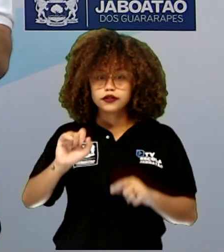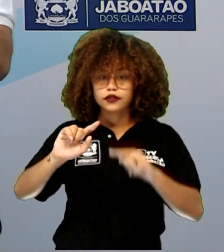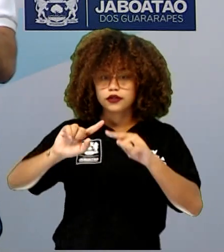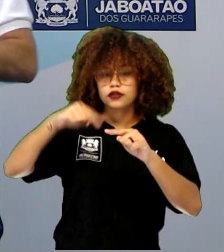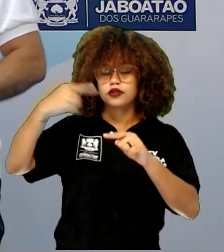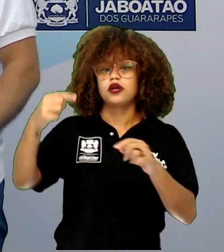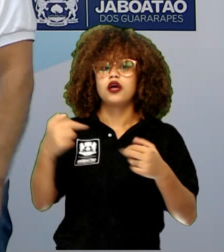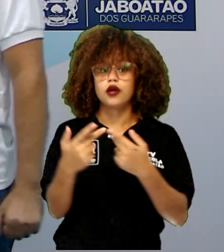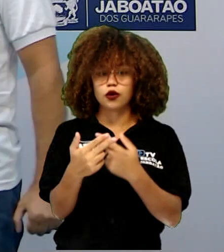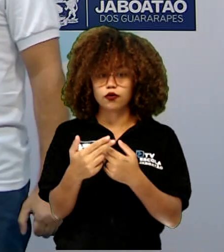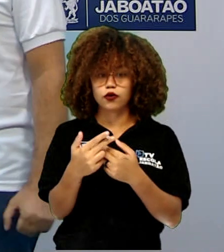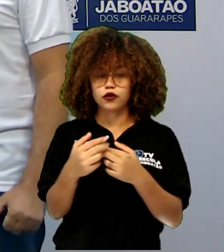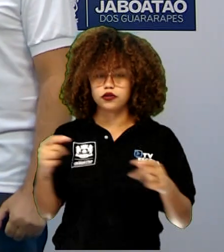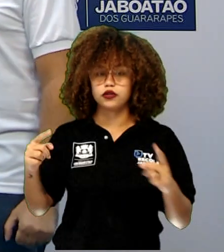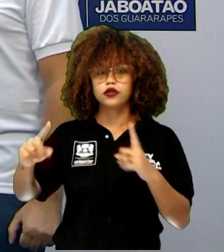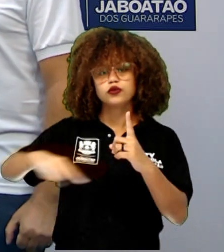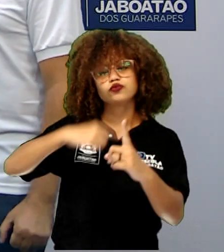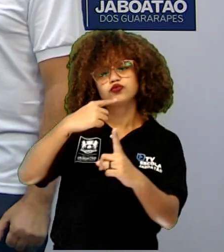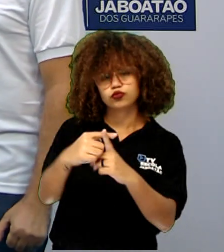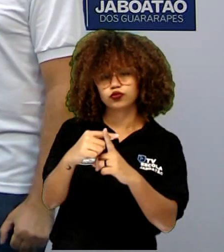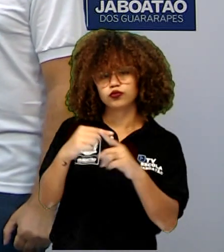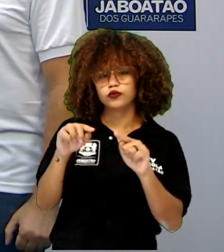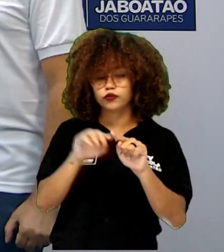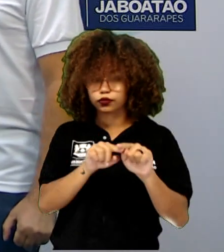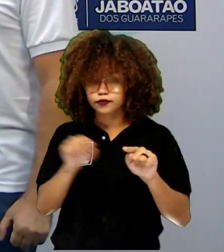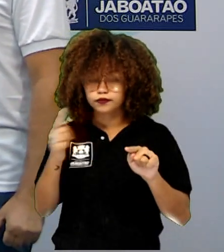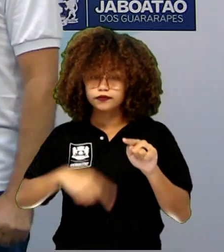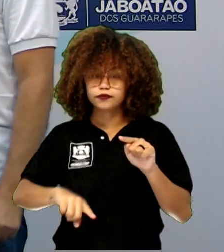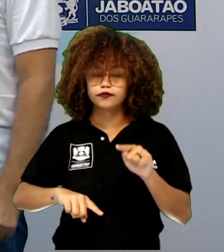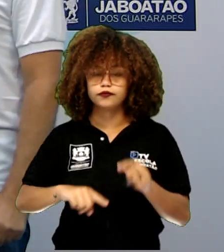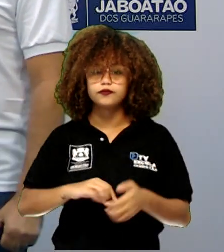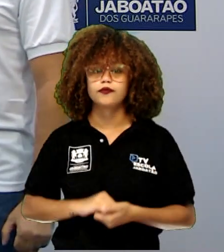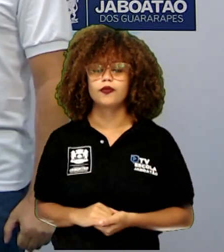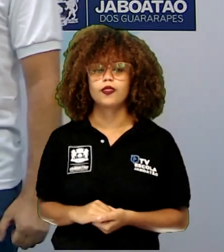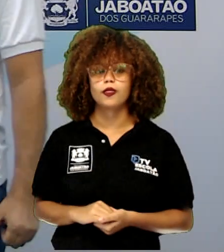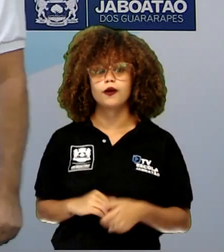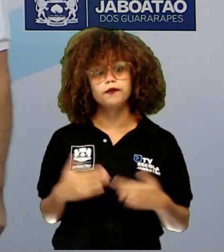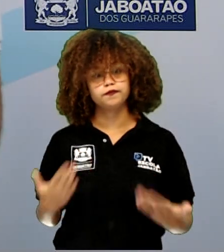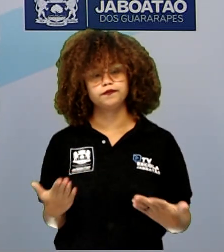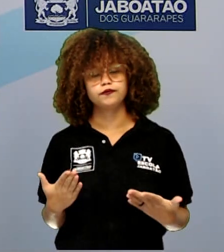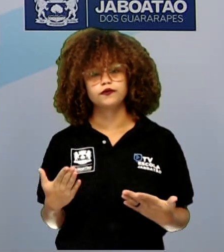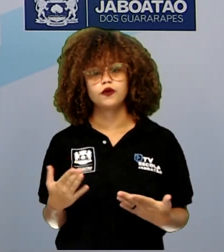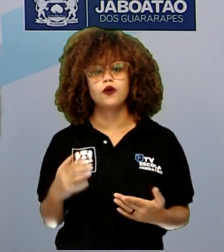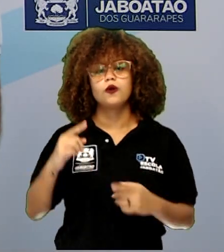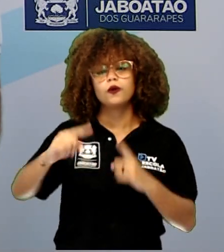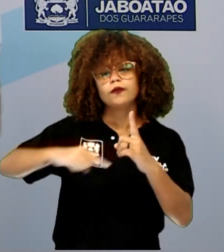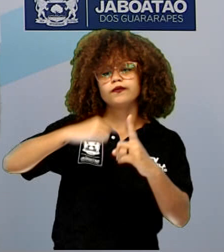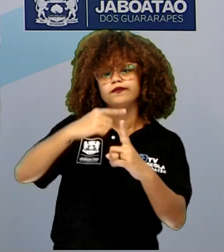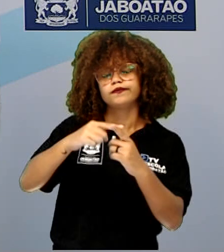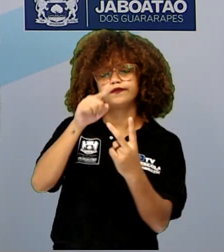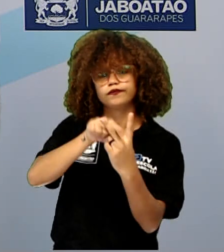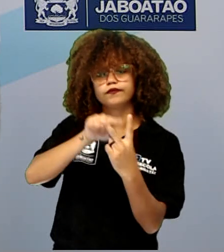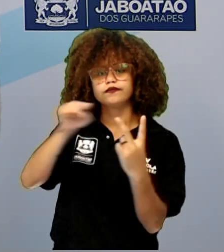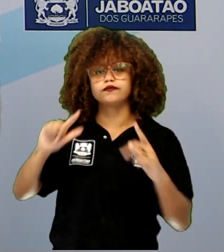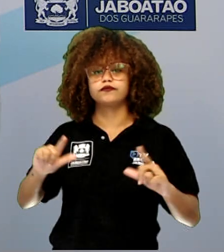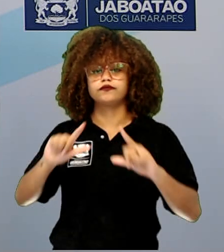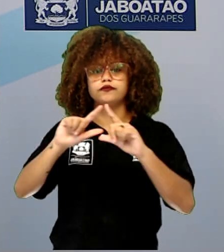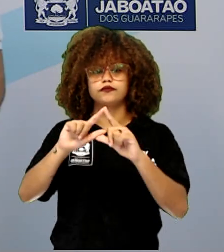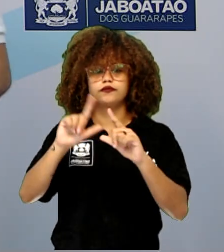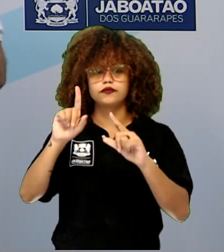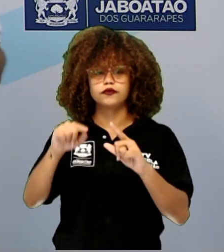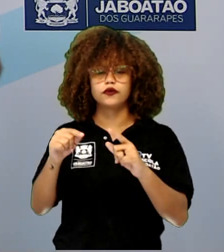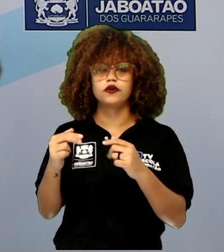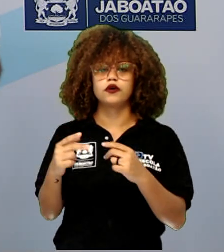e soma os 62 e nesse caso o mais raiz de Delta ele é